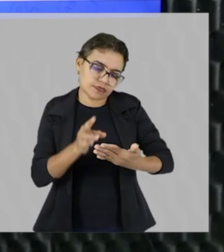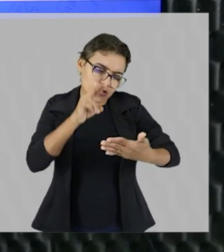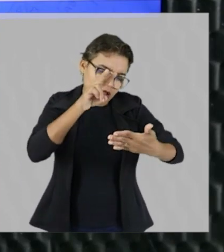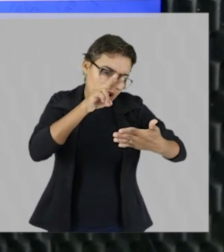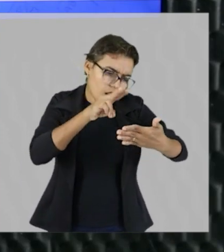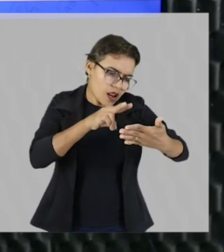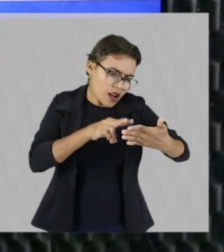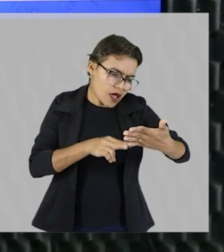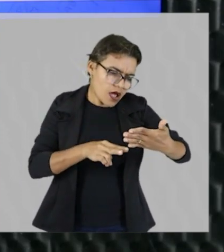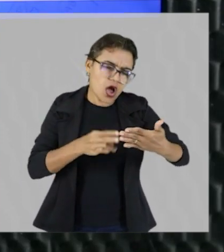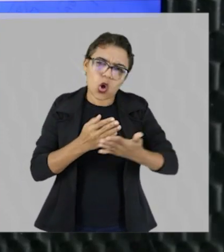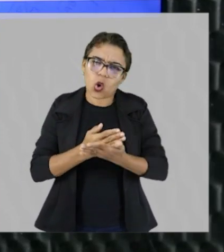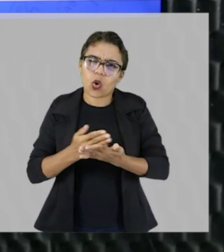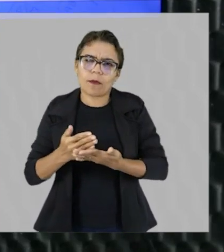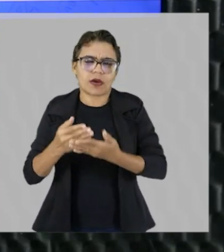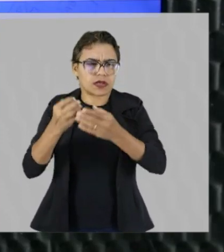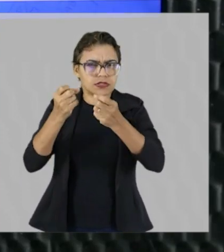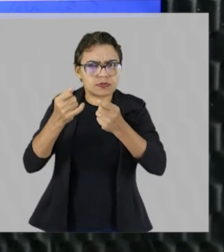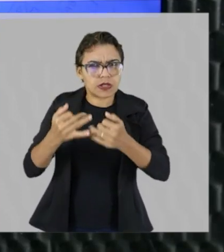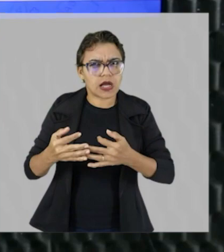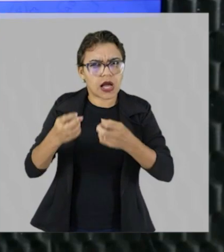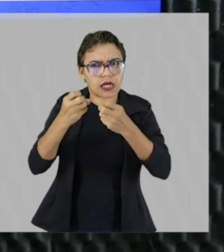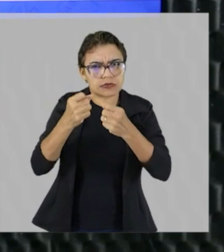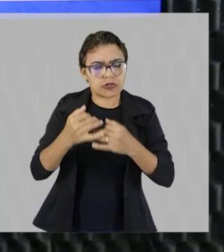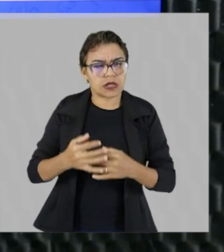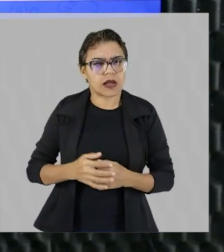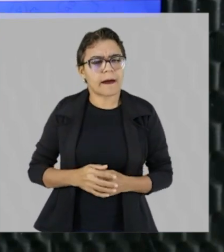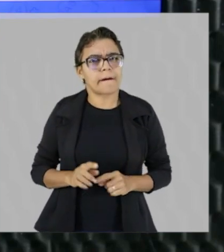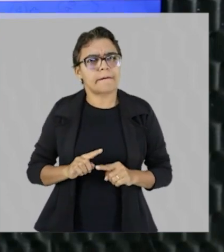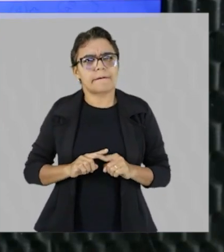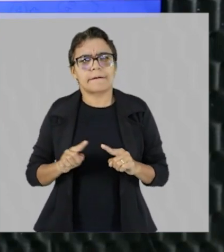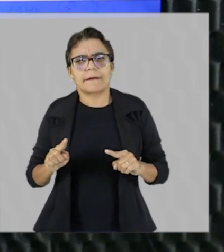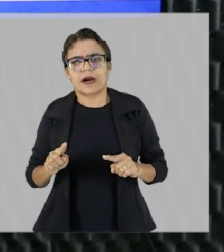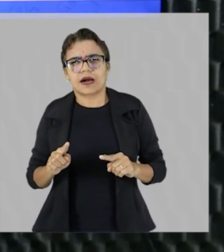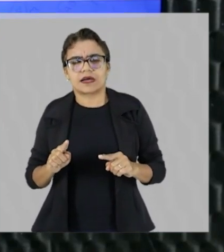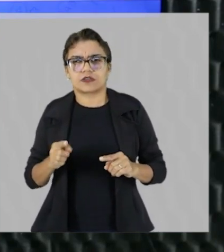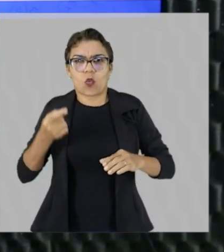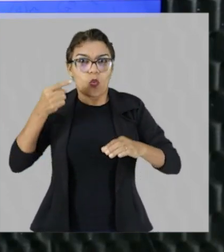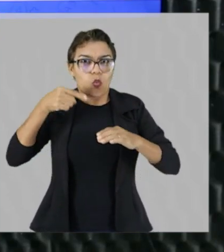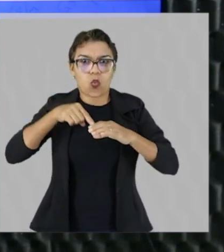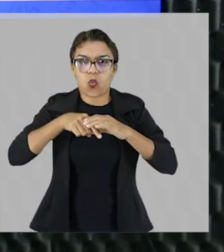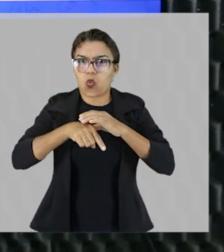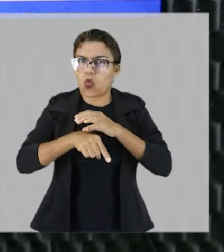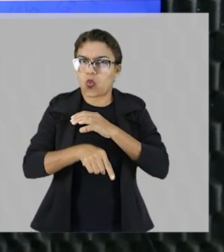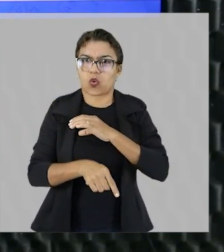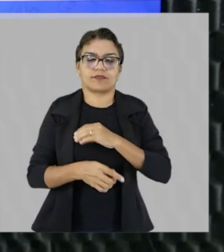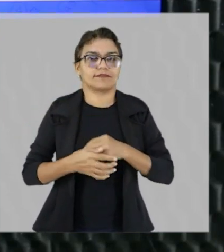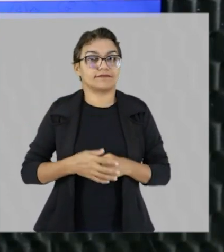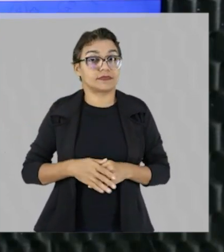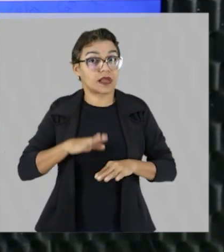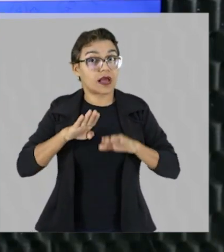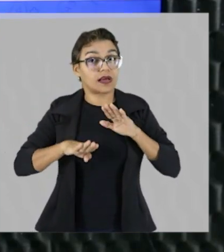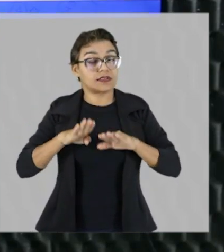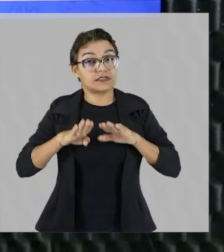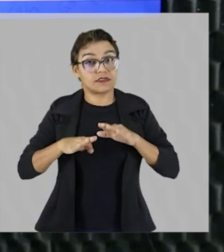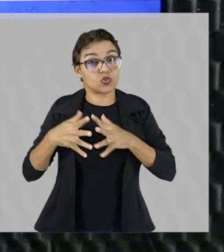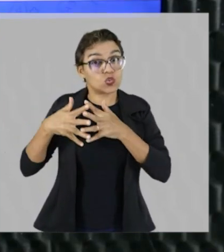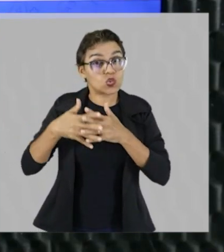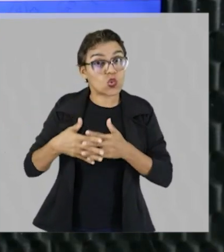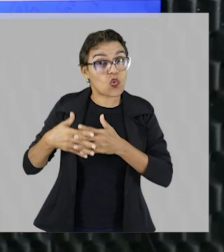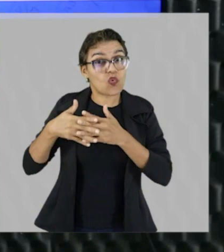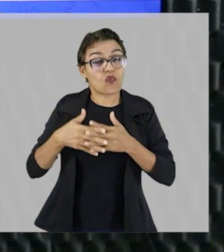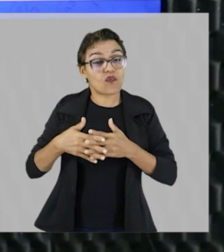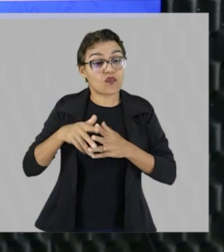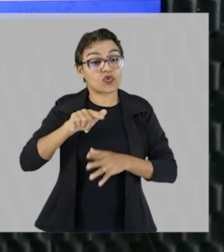começo a falar sobre essa passagem bíblica, mas eu não fui a fundo naquilo ali. Aí, às vezes, isso confunde quem